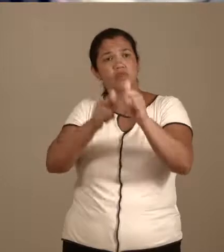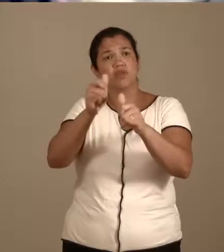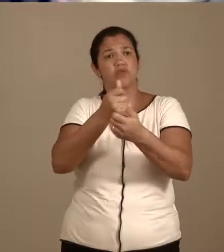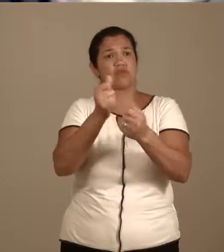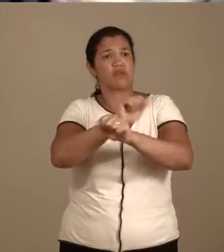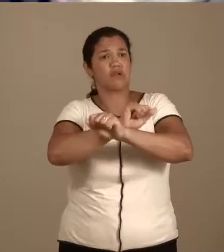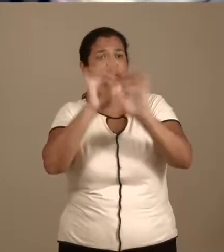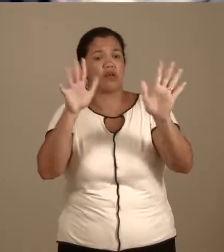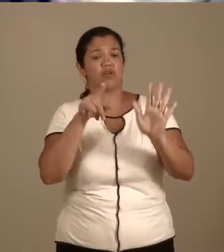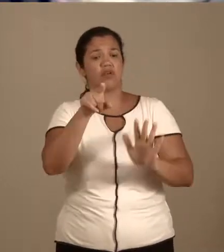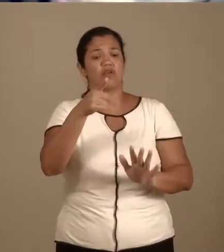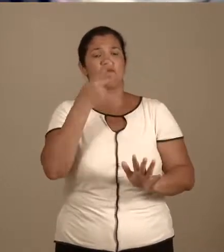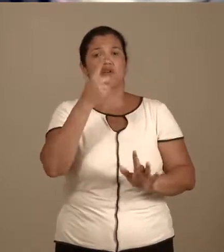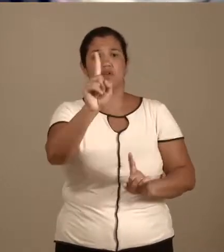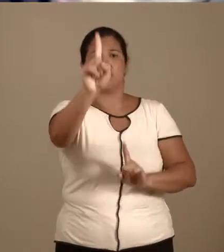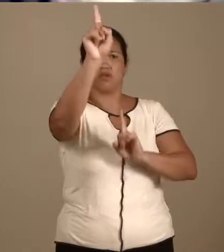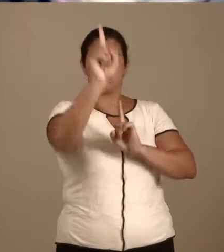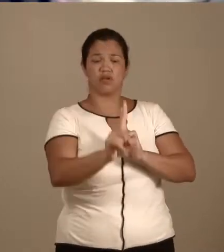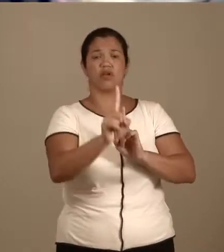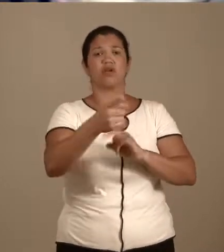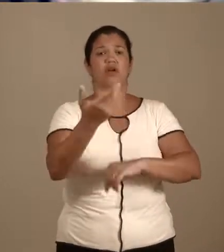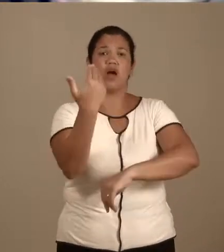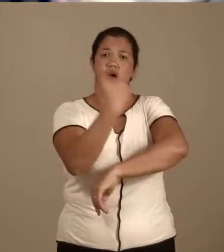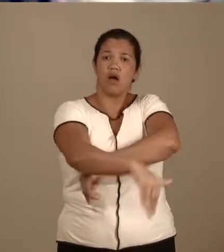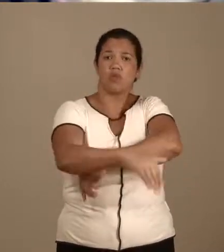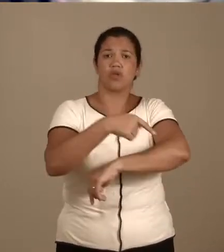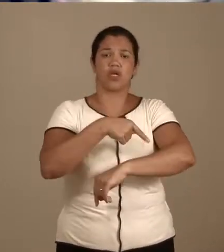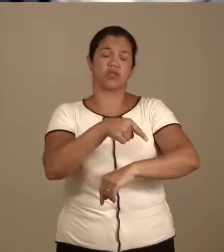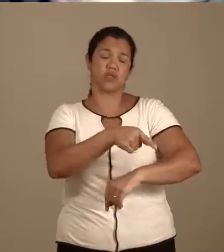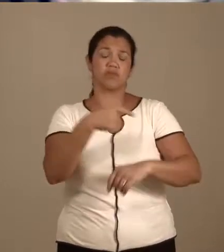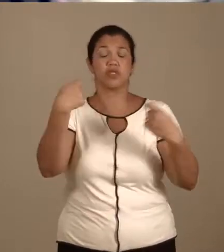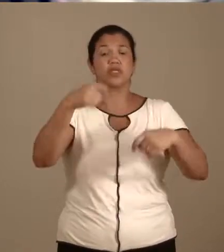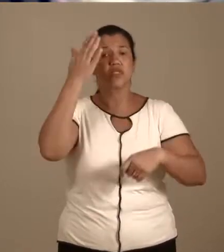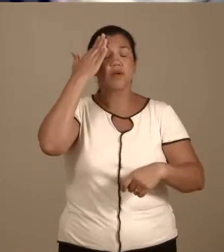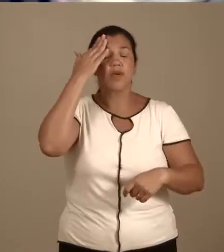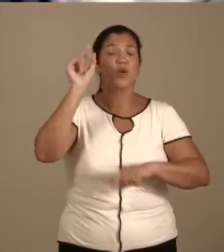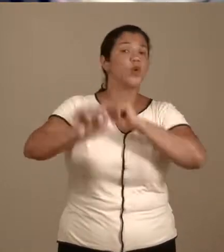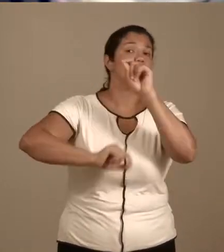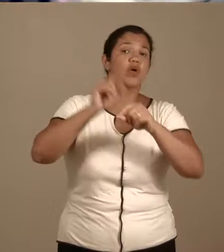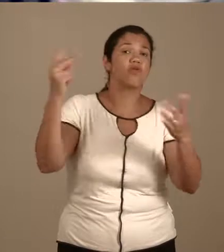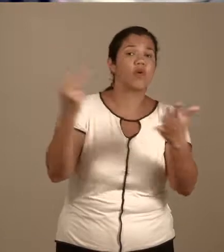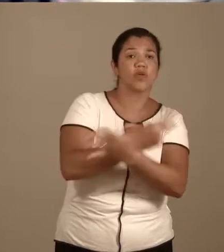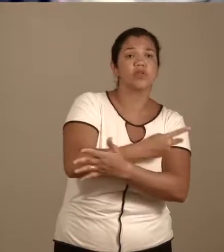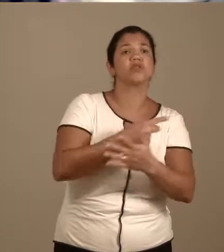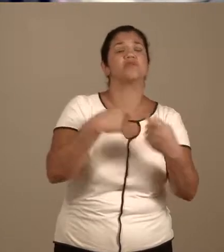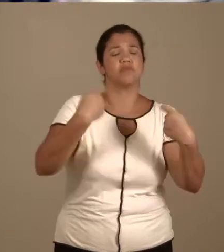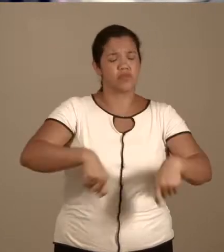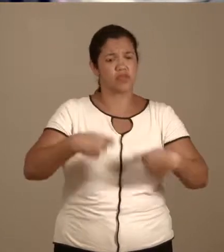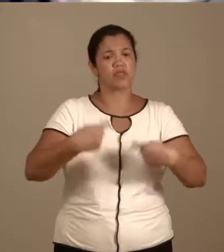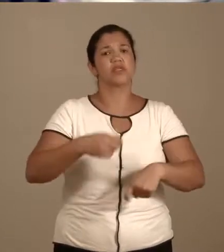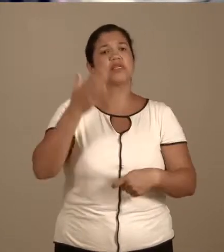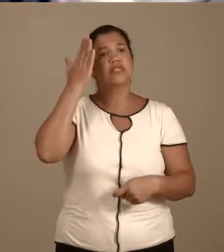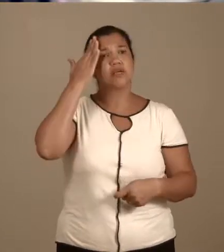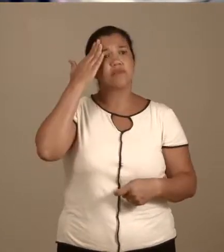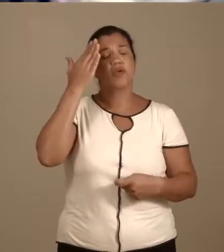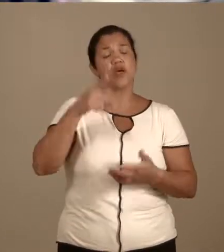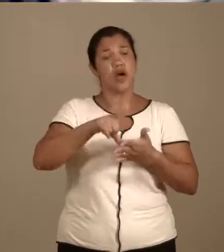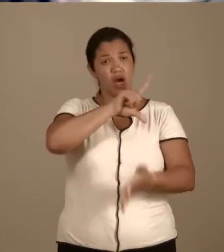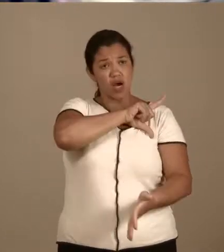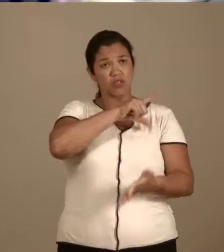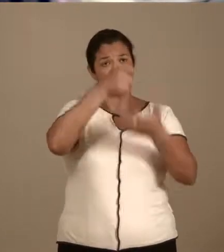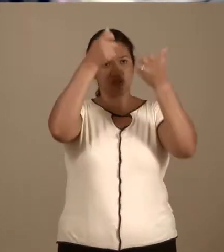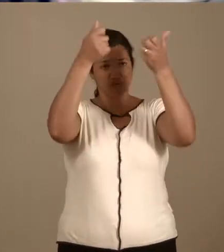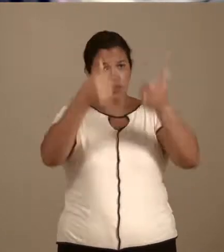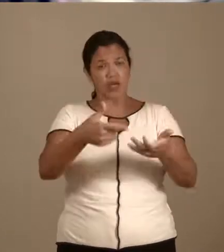bem interessante, se chegar uma pessoa amputada e essa pessoa precisa saber o que vai ser feito com ela. E se você souber, na unidade básica